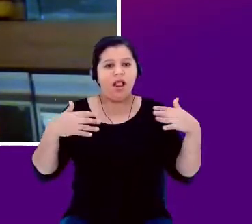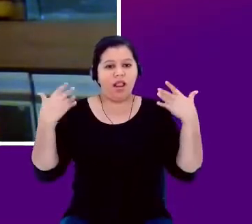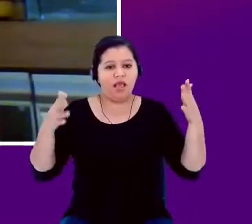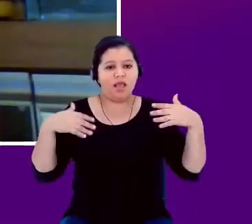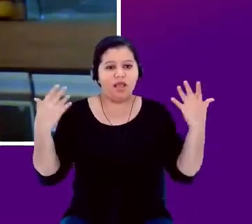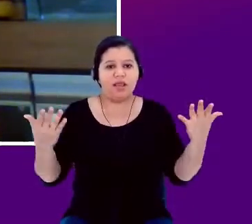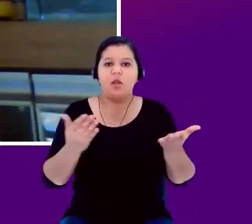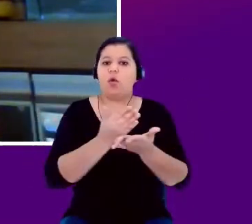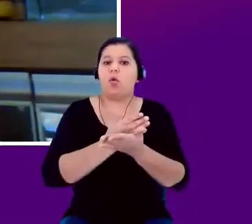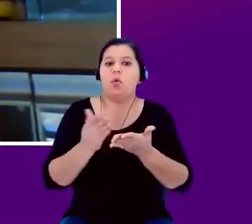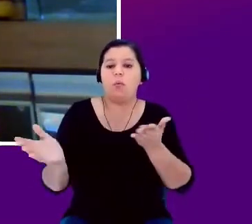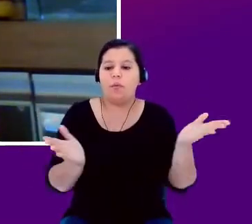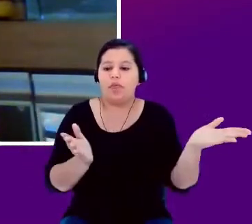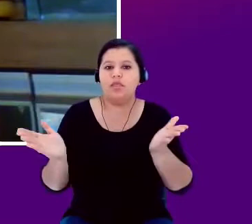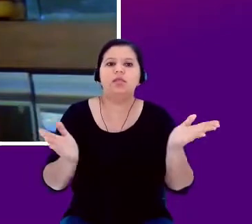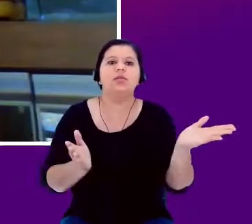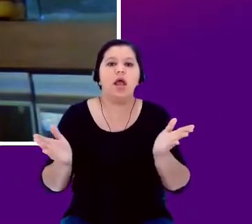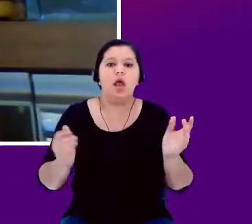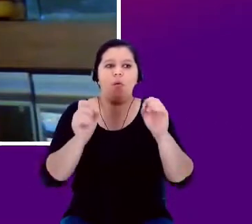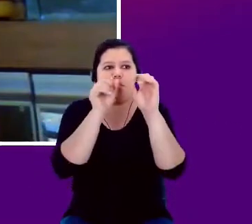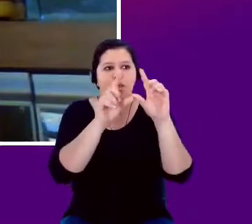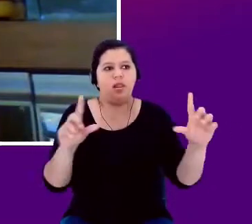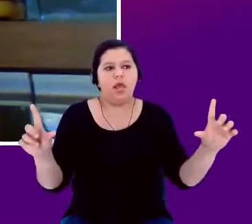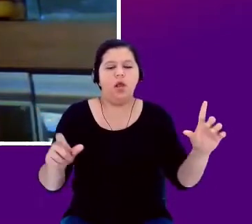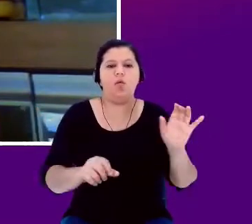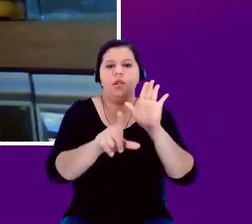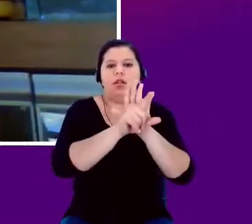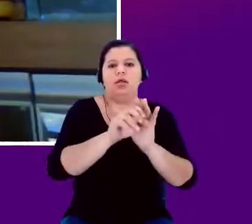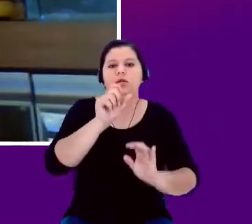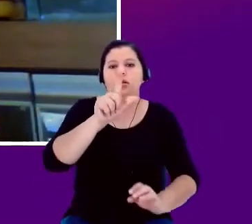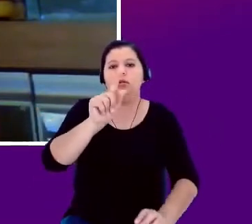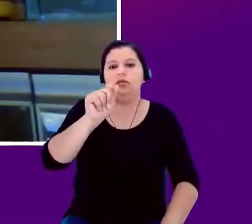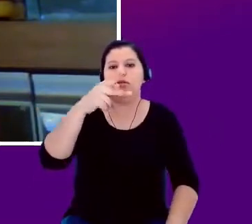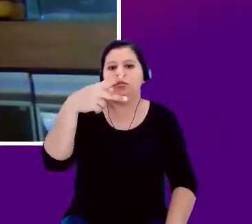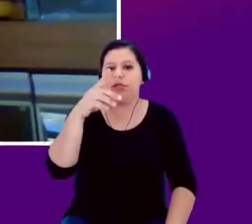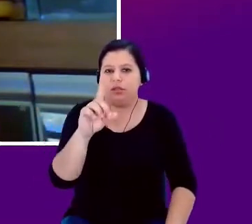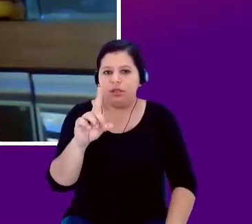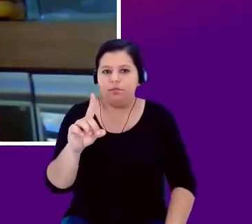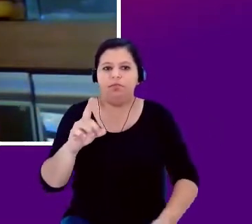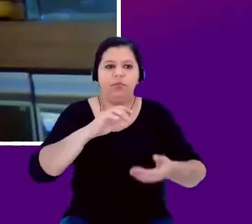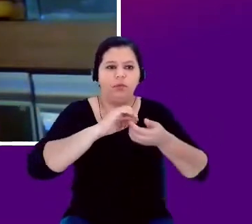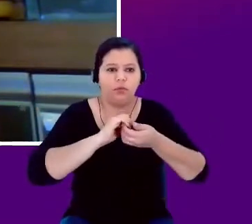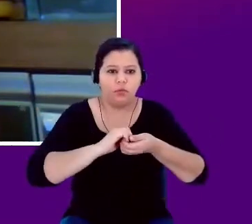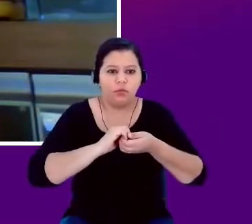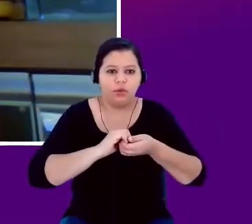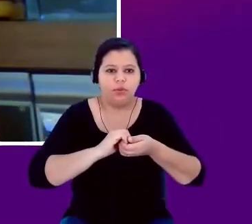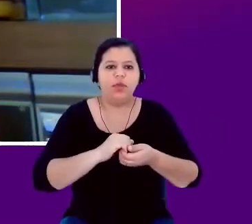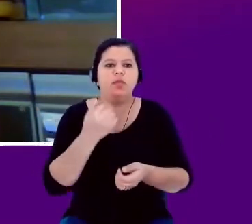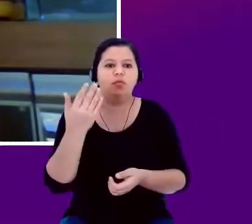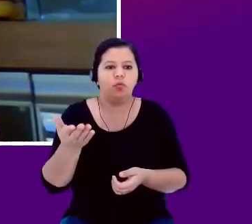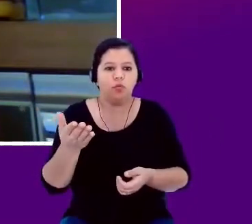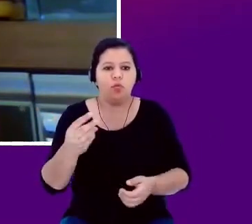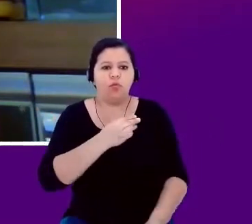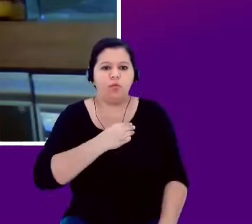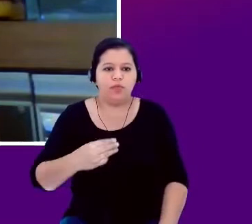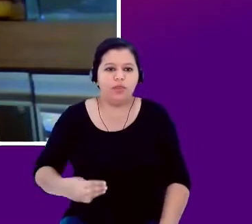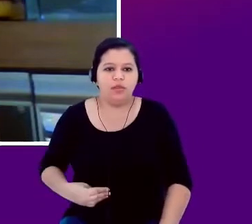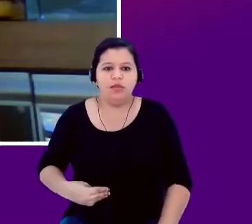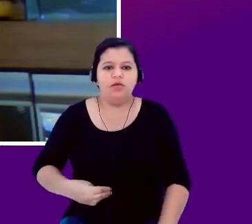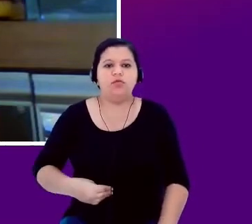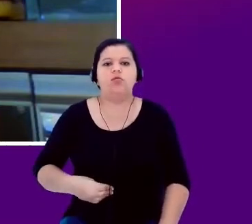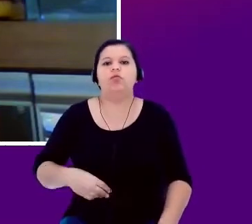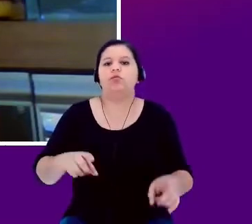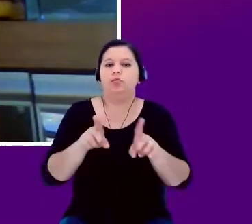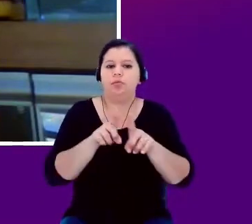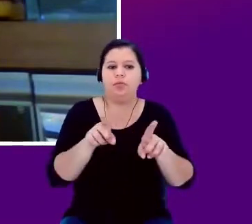LGPD Conversa com o Judiciário na Conseguro. Cumprimento o ministro Ricardo Vilas Boas Cueva, a doutora Miriam Wimmer e o